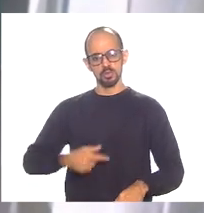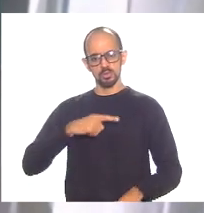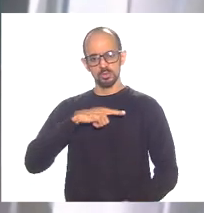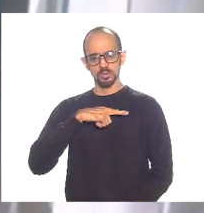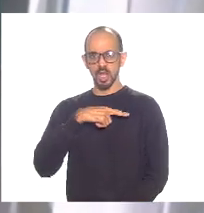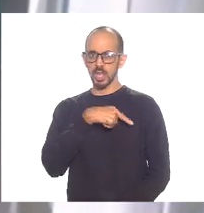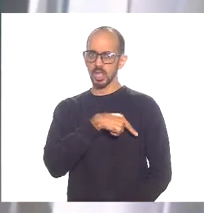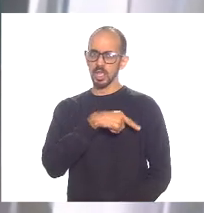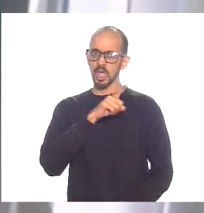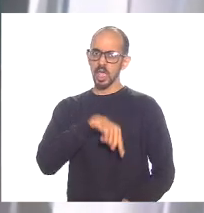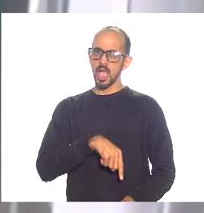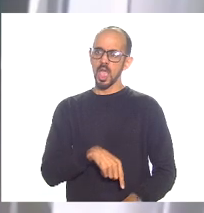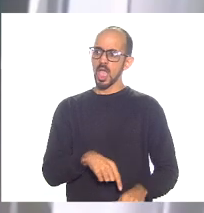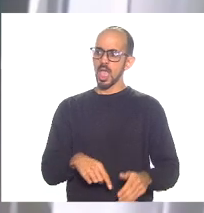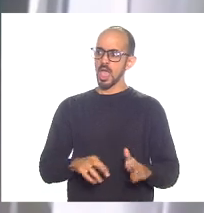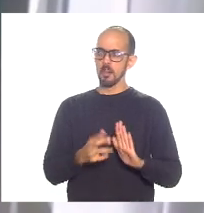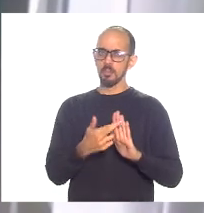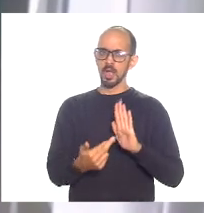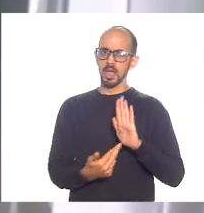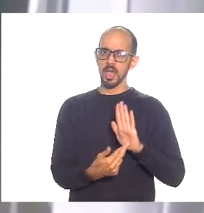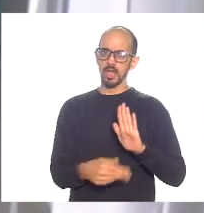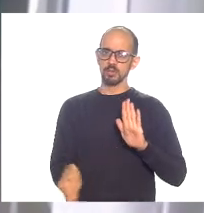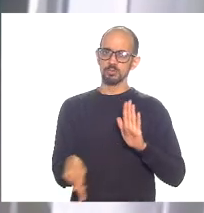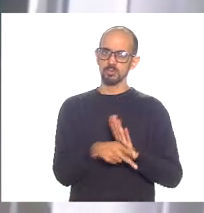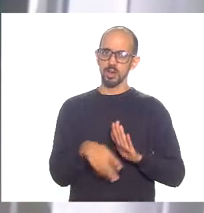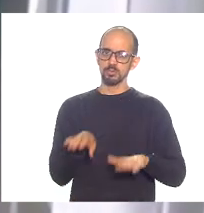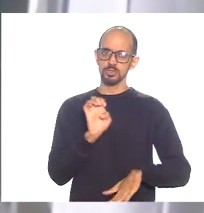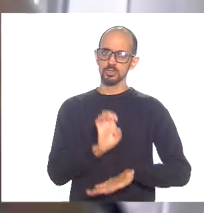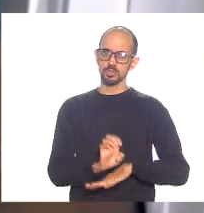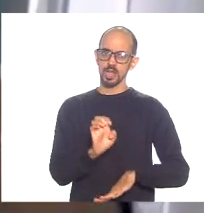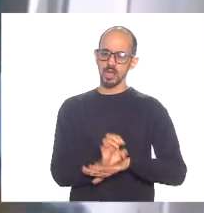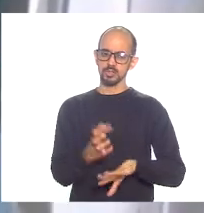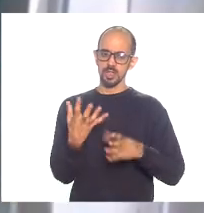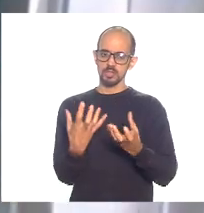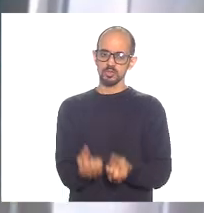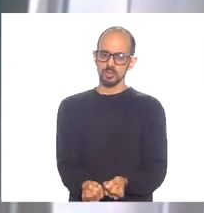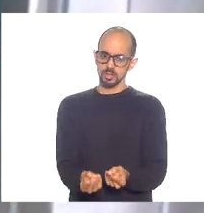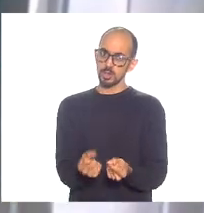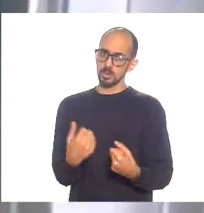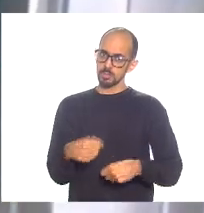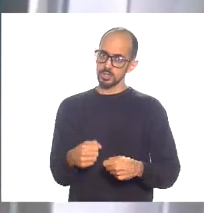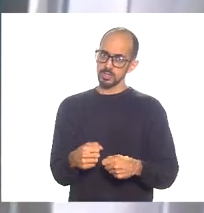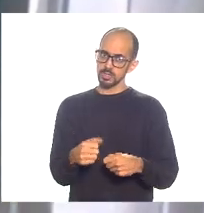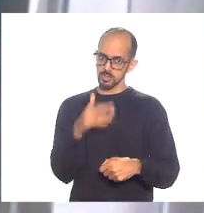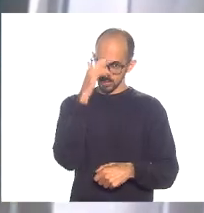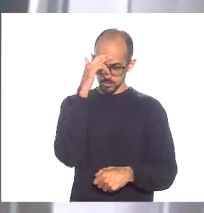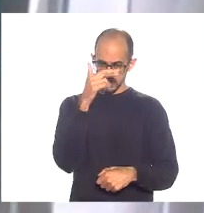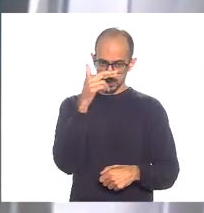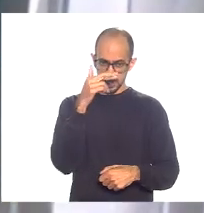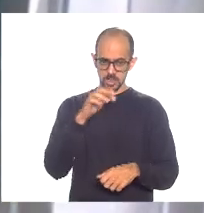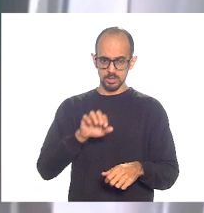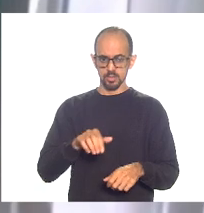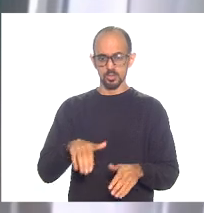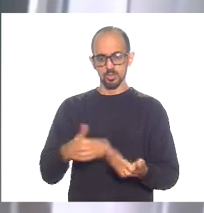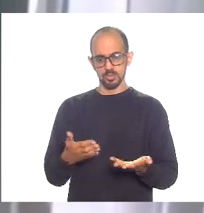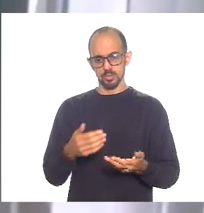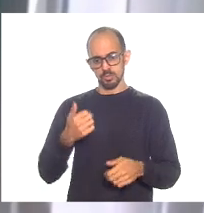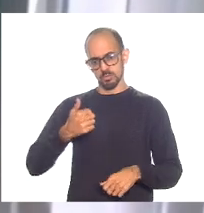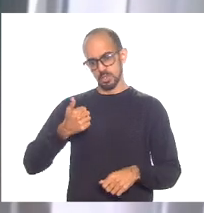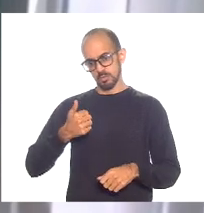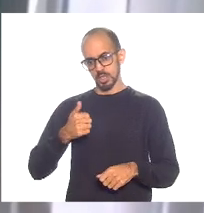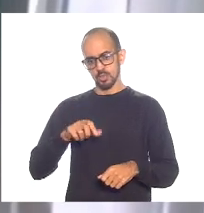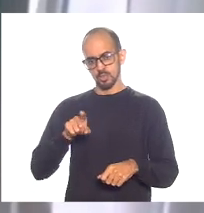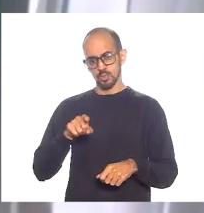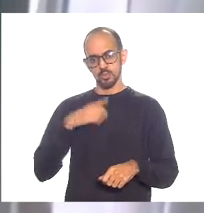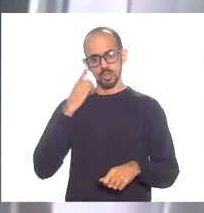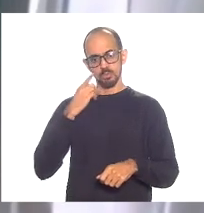como condicionalidade que os estados que aderirem terão que cumprir. Então, assim, primeiro limpar essa área, porque um deputado aqui que interveio